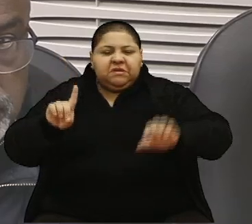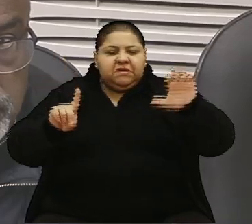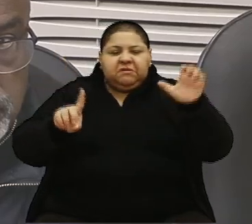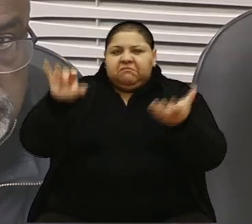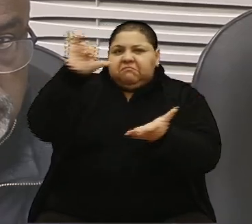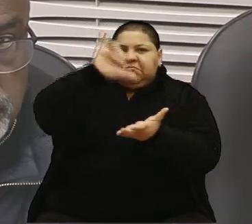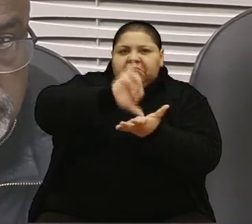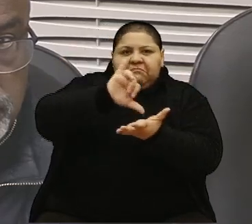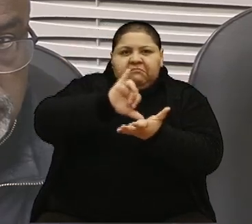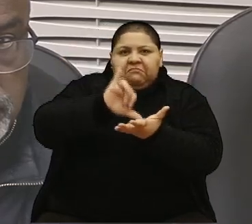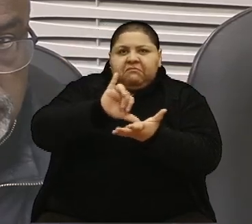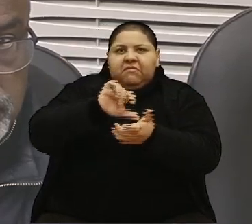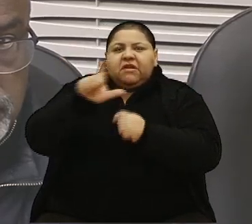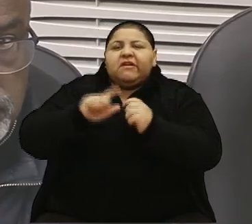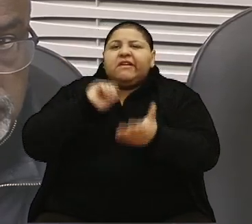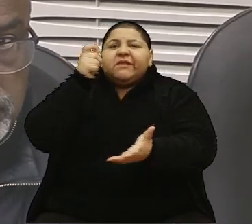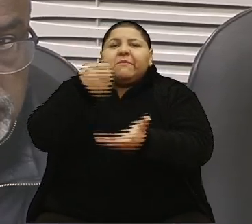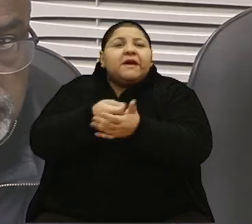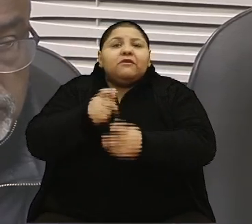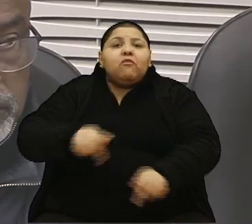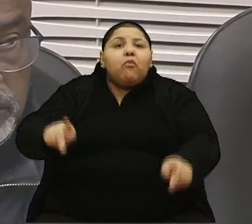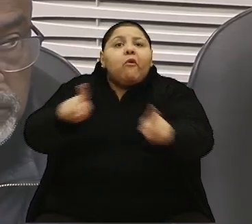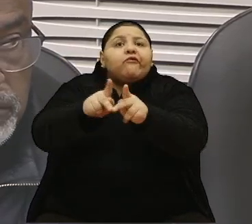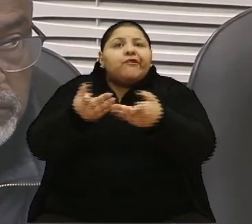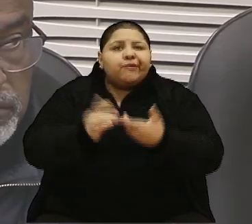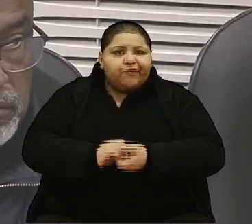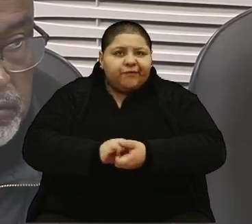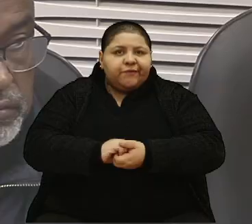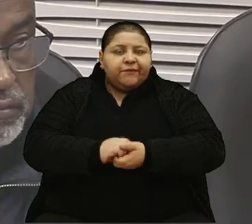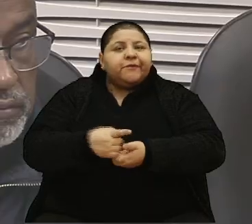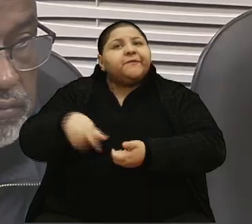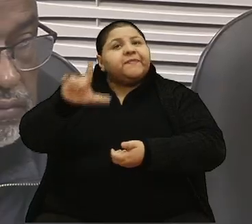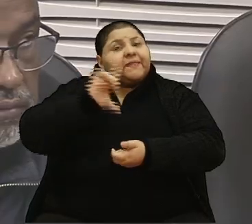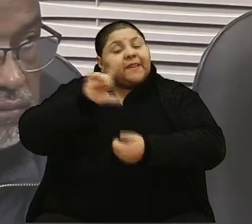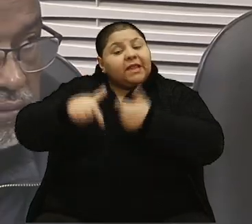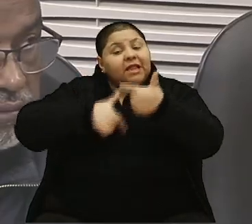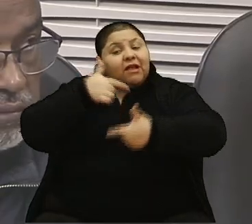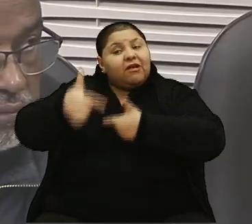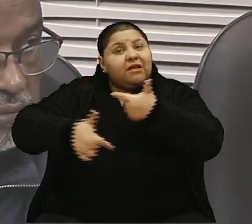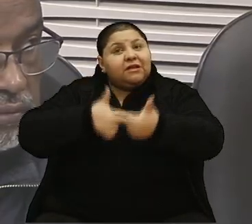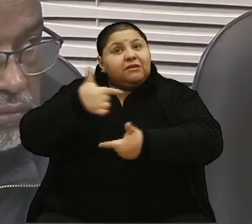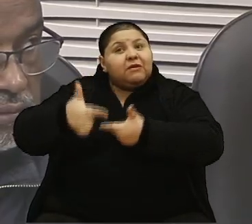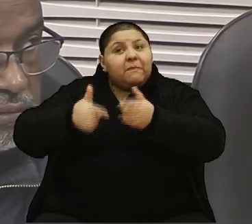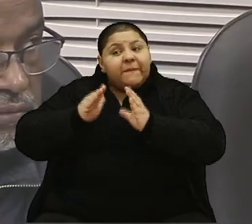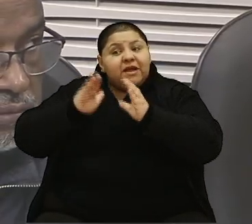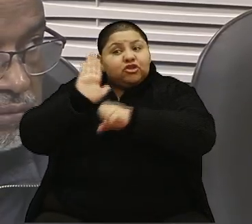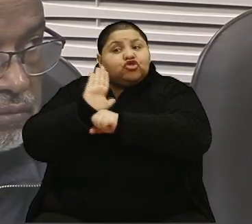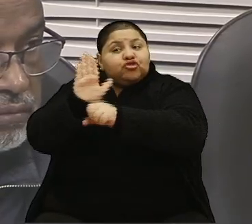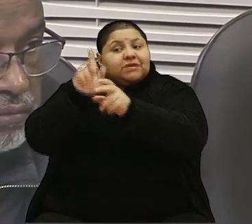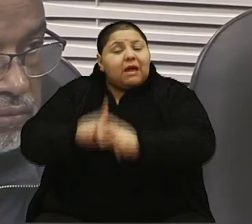se é centro, quem está pagando é o povo. Então, nós temos que trabalhar para a população.